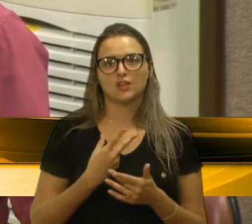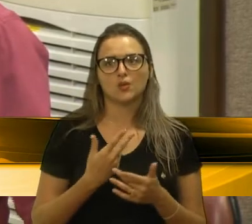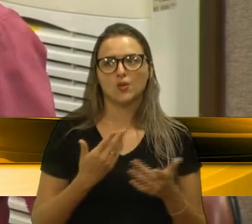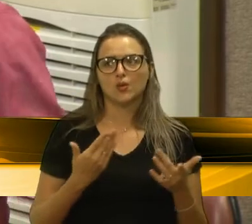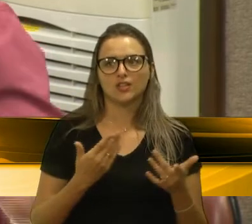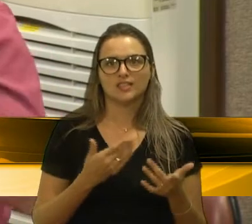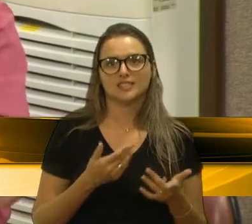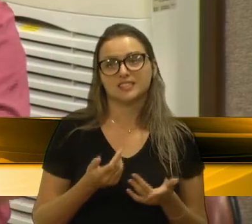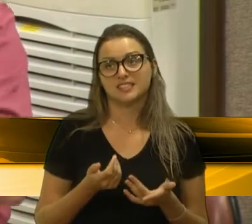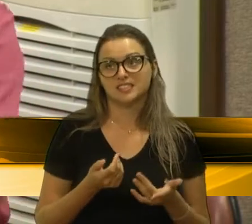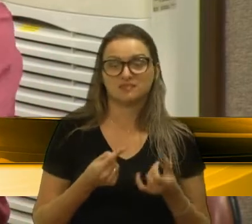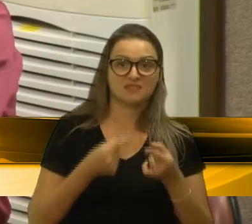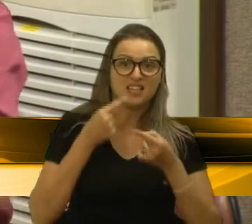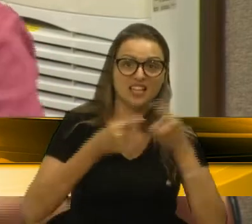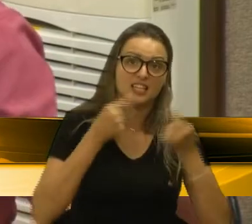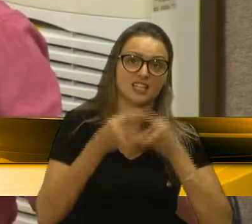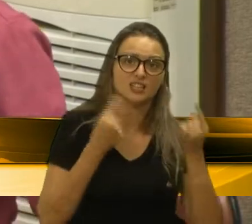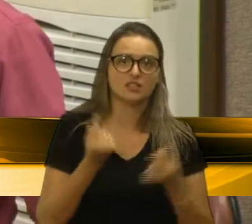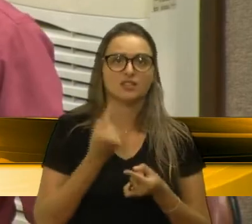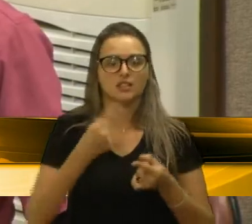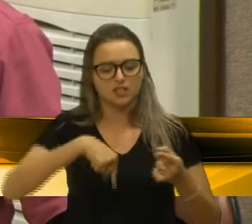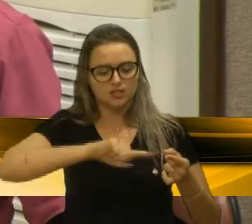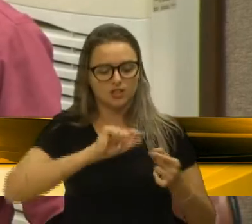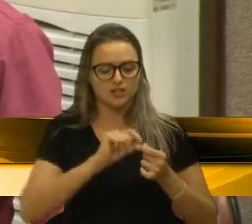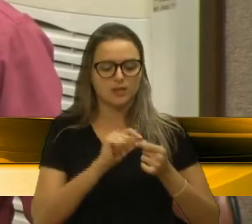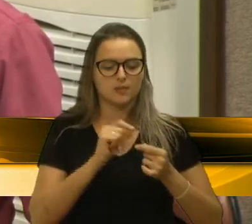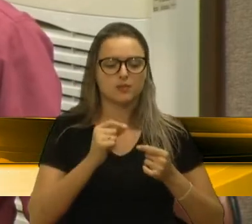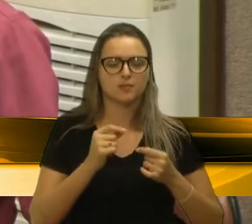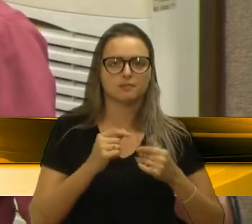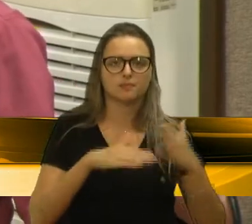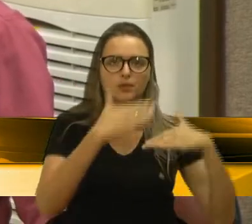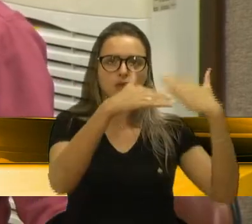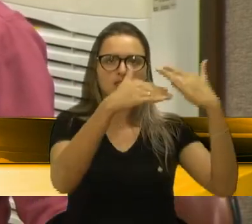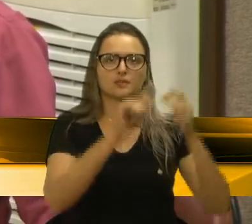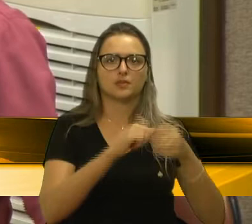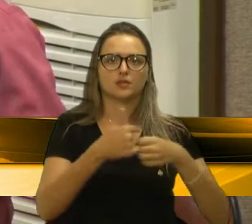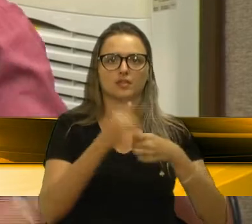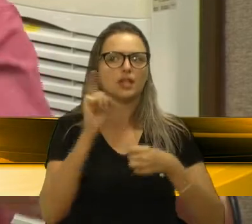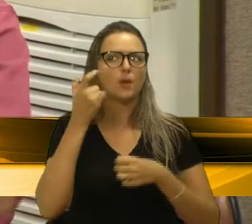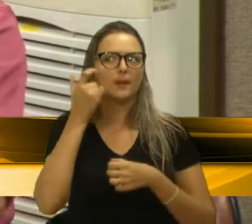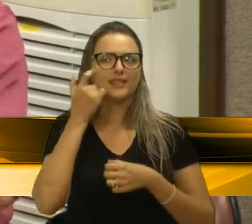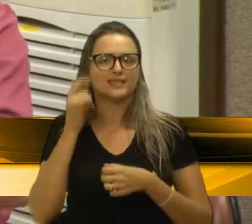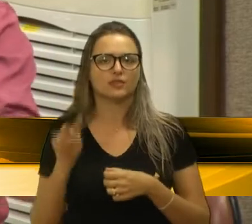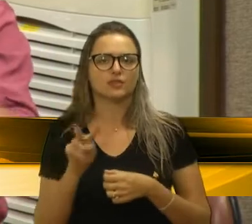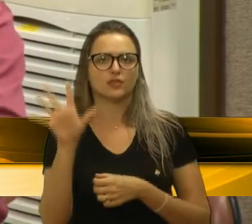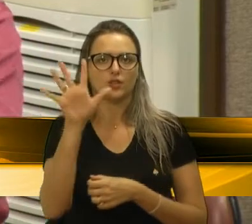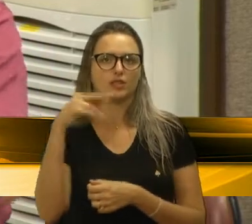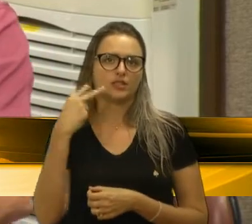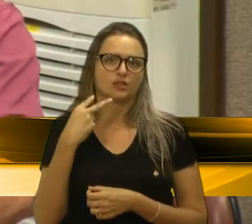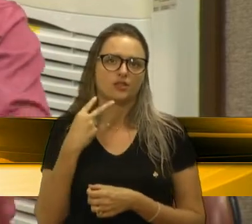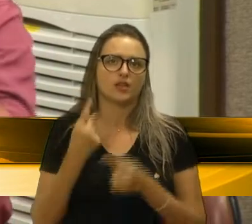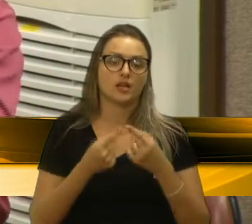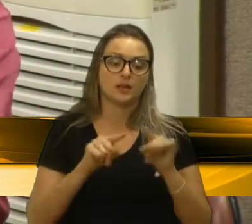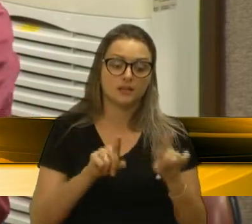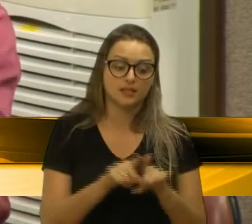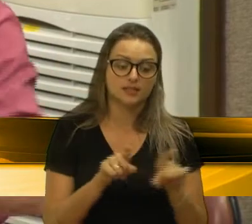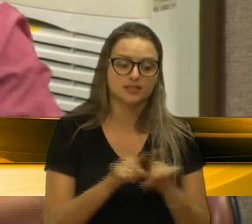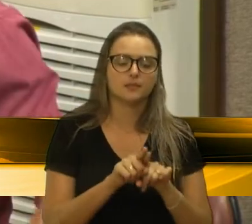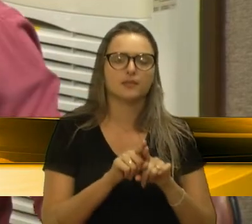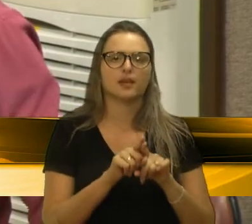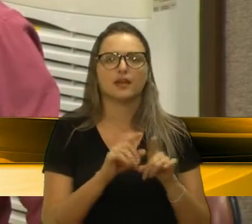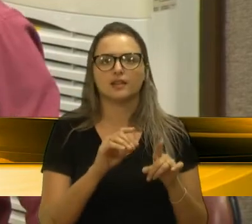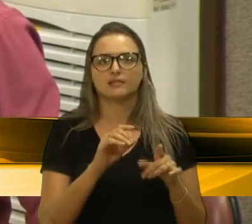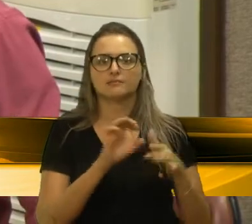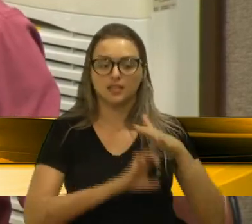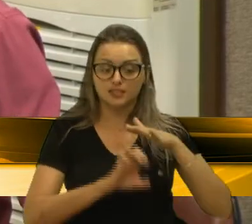mas fizemos esse problema de caxias do sul não pensando elogios mas que também se pronuncie que dê a cara para bater